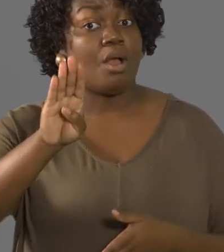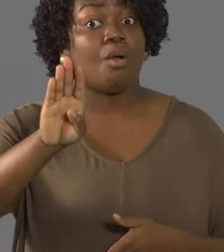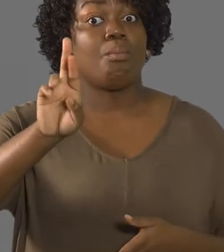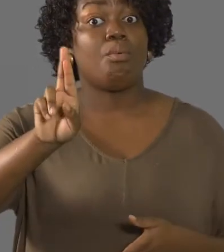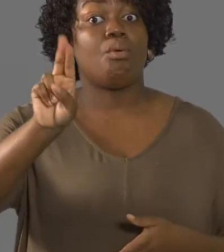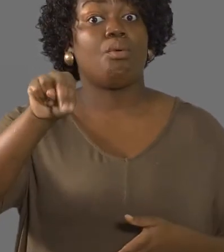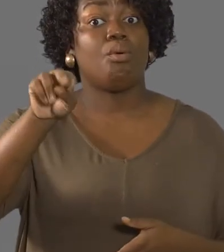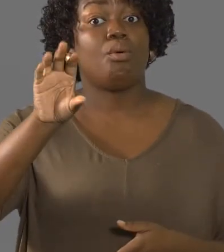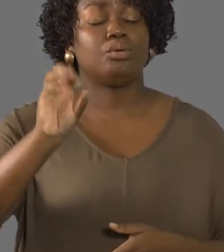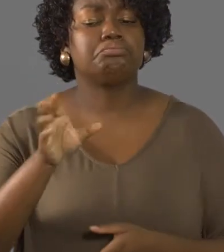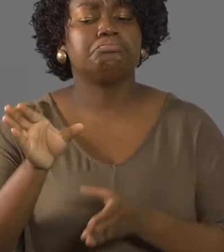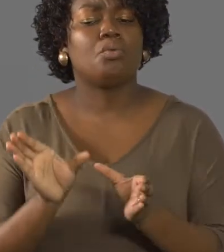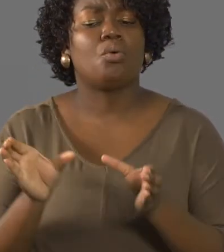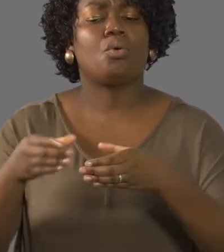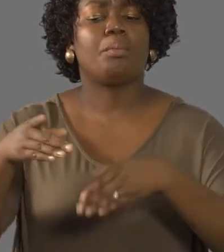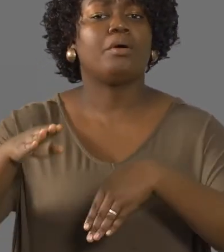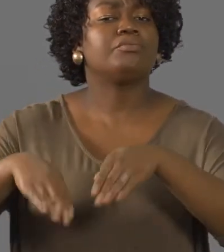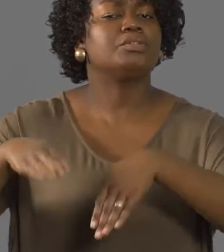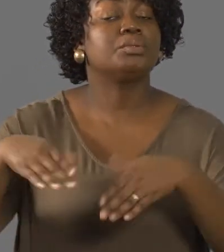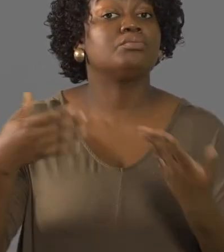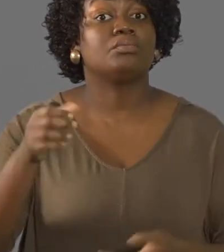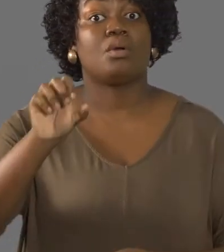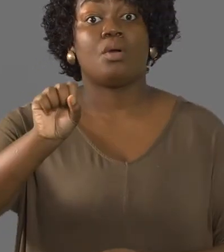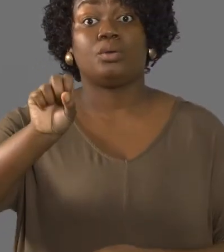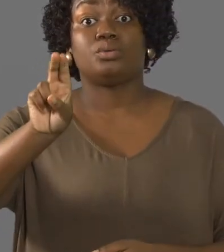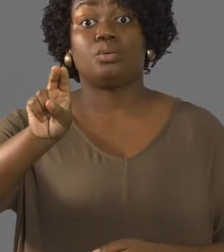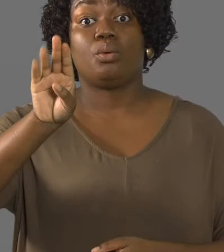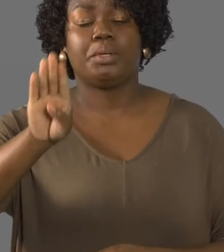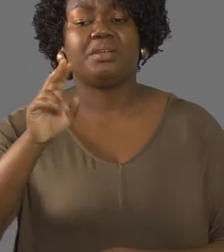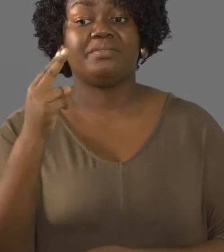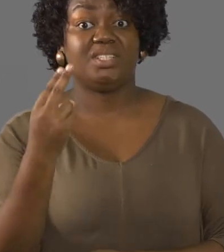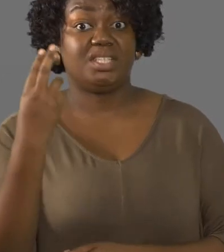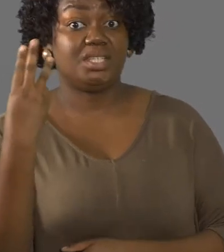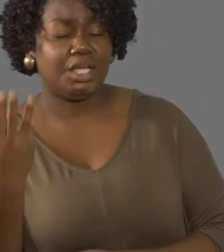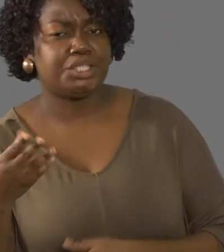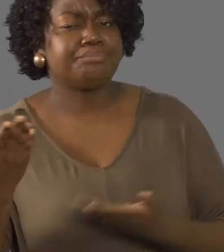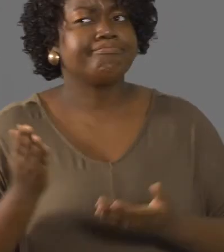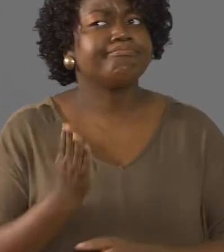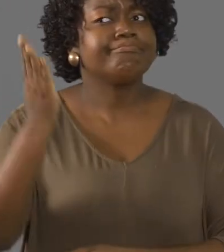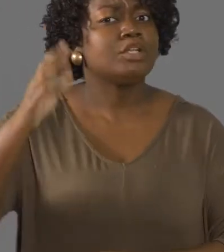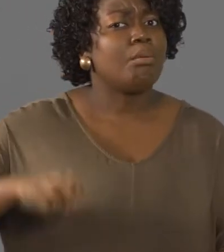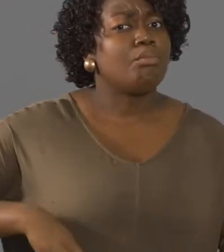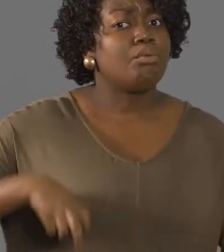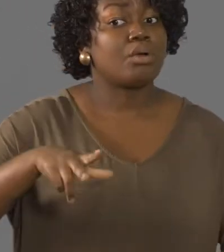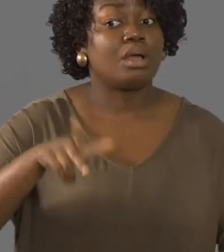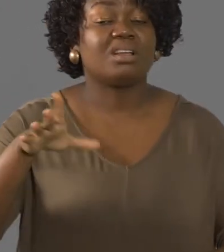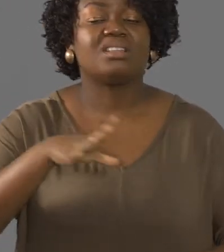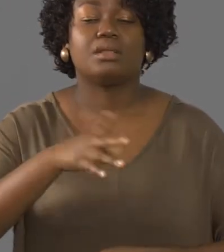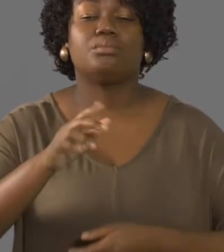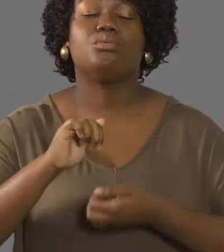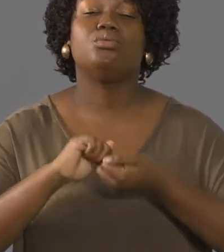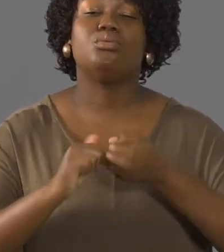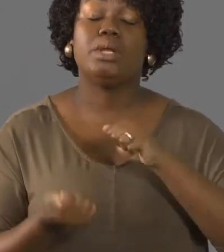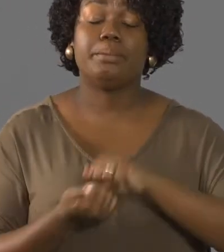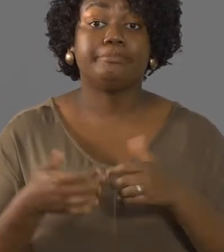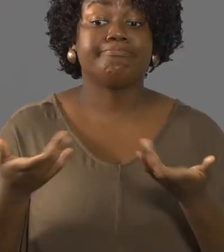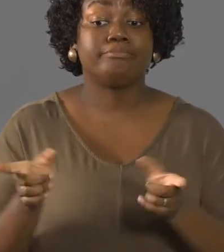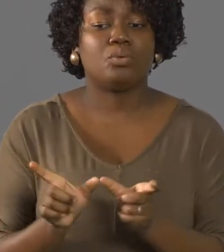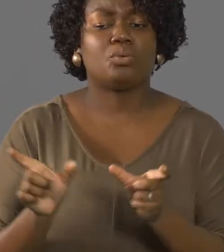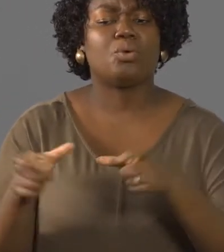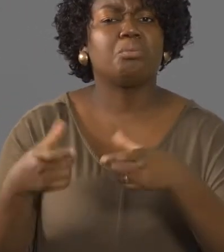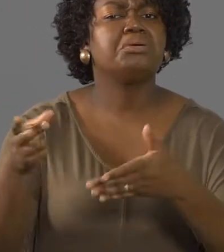No desporto, Bruno Langa, jogador da Seleção Nacional Sub-23, que milita no clube português Amora